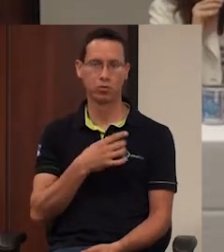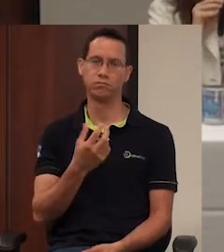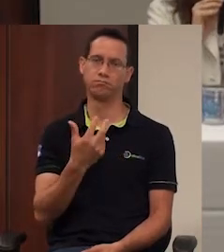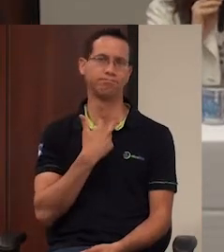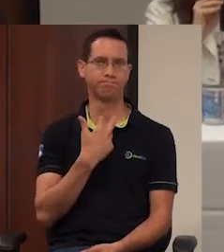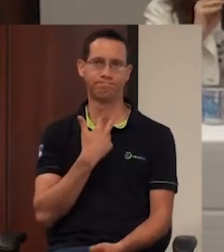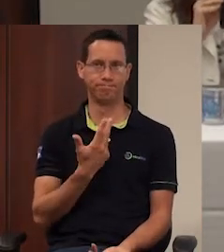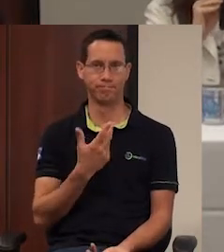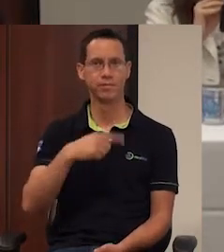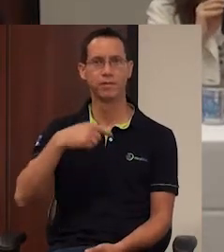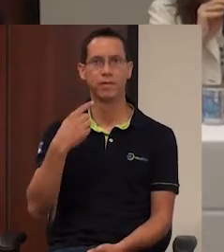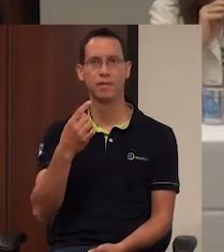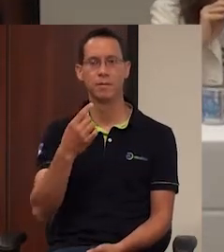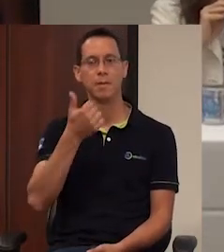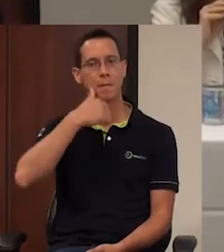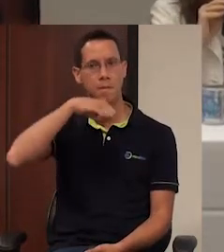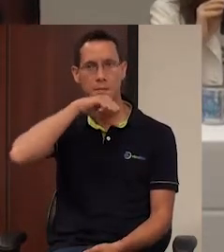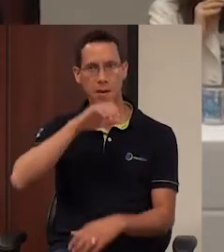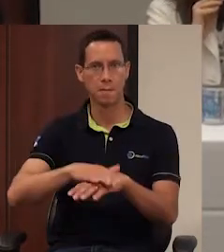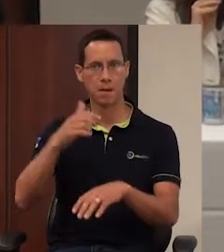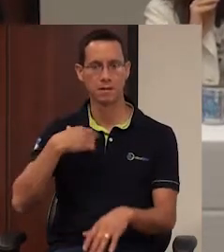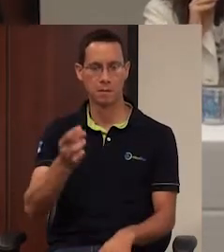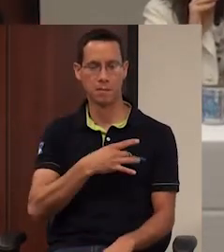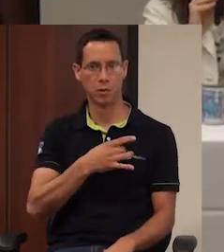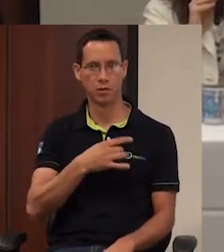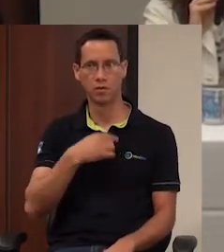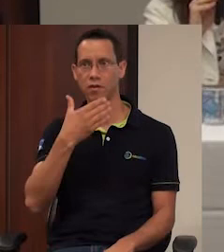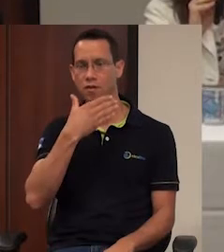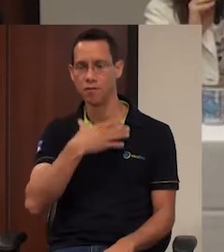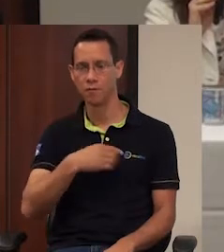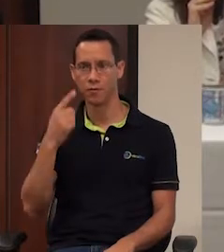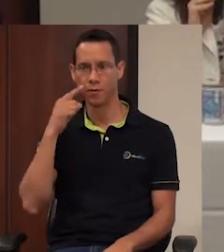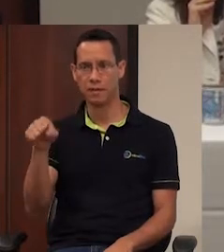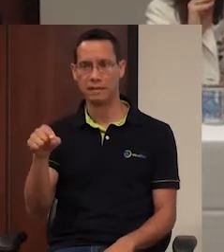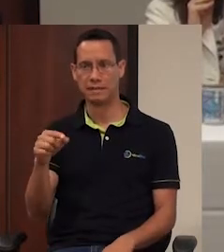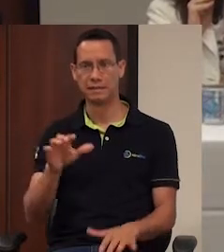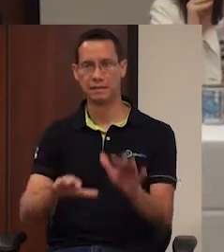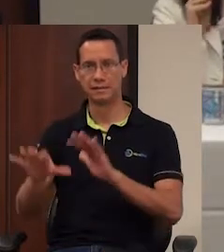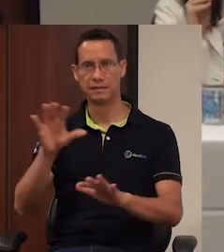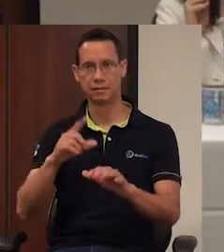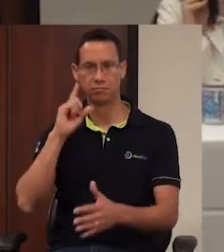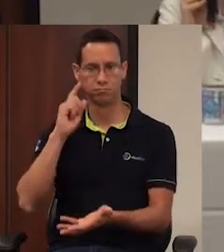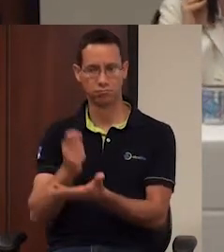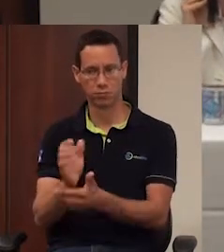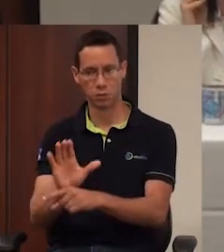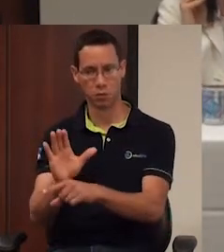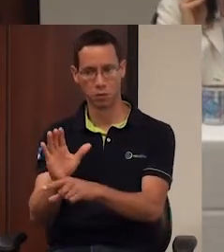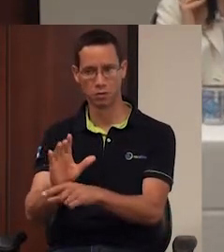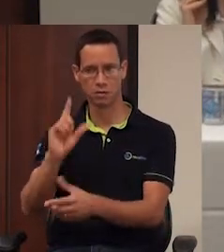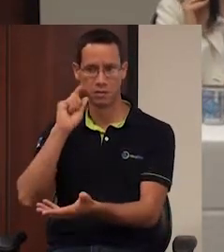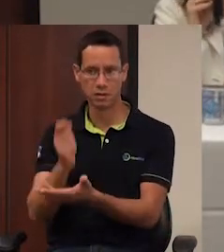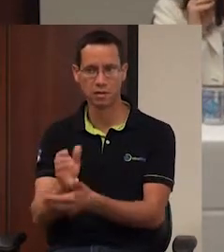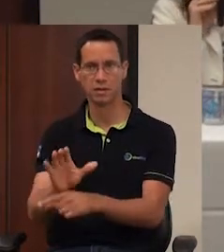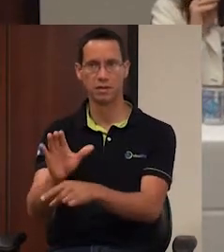sempre tem medo do que pode acontecer com os filhos. A gente tende a tomar por eles as decisões para evitar que eles sofram, que eles errem, que